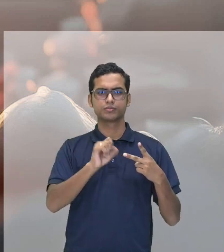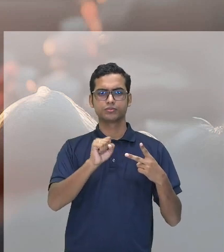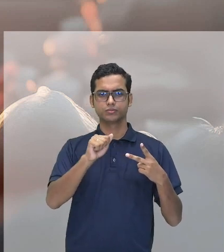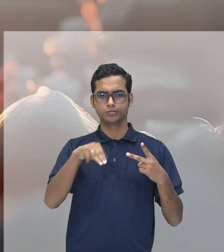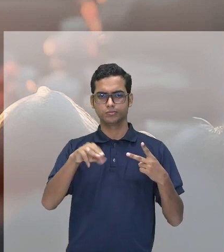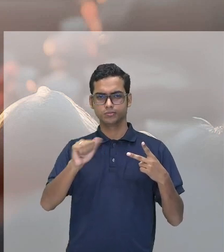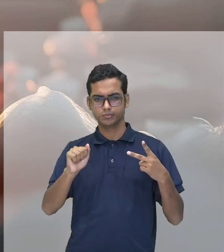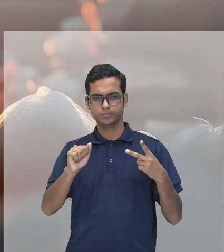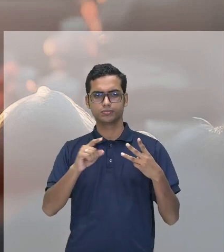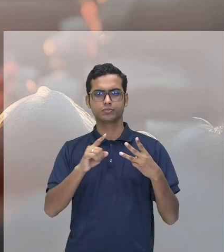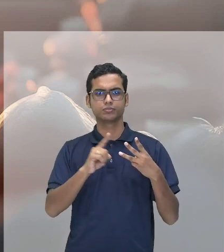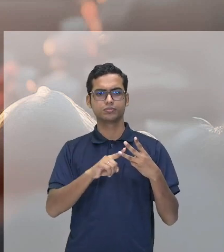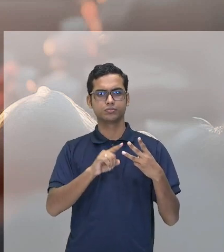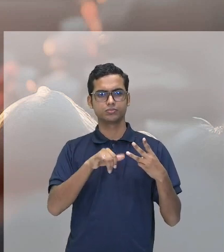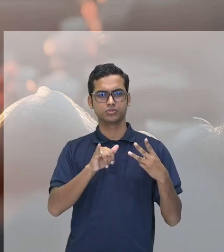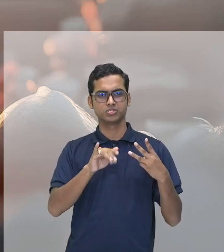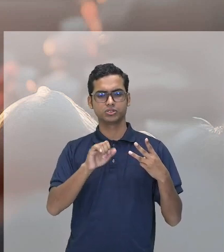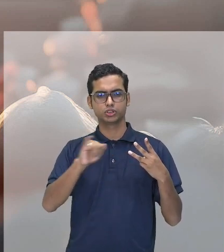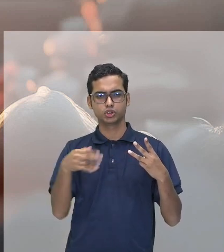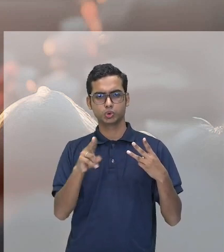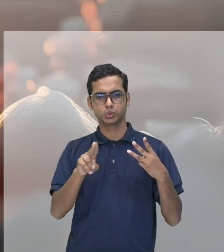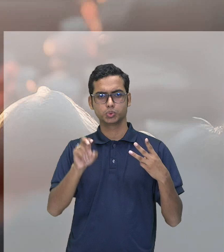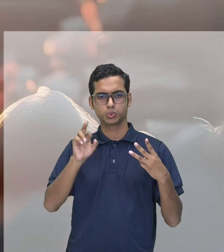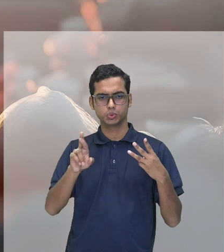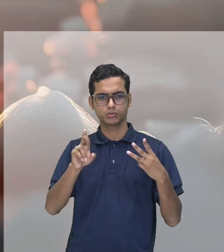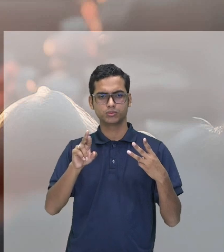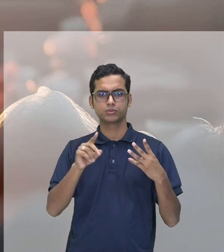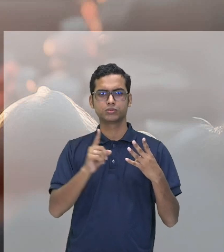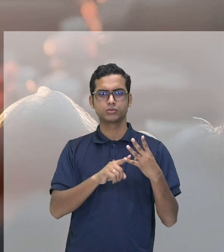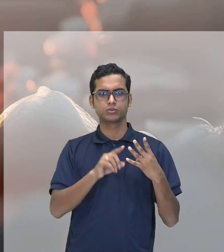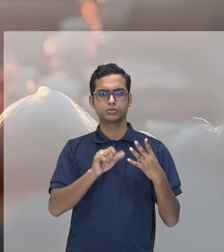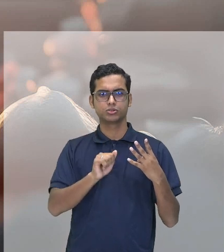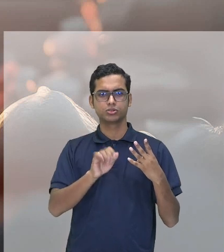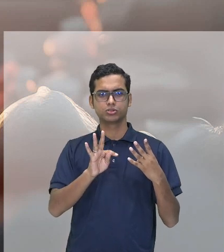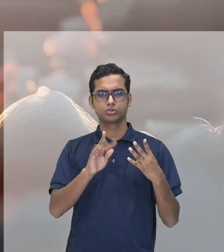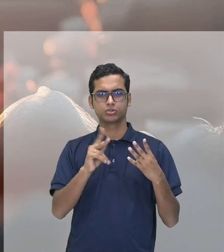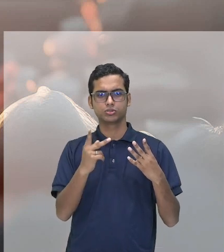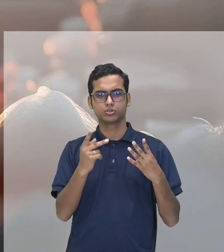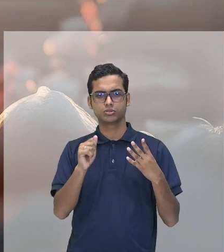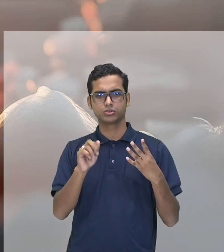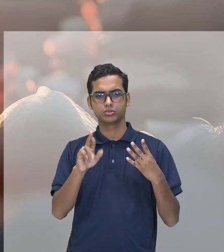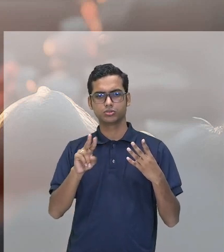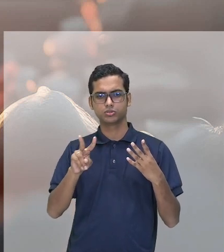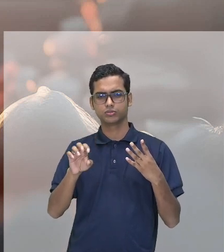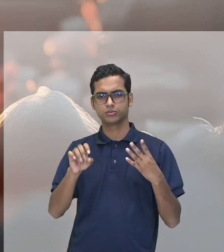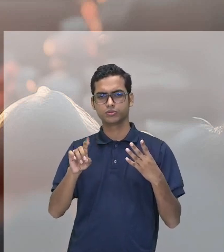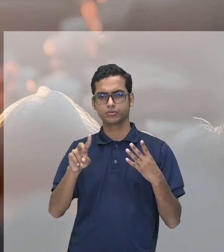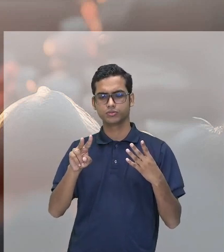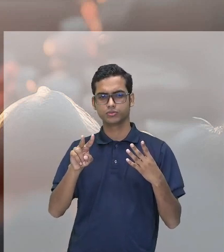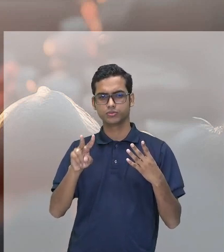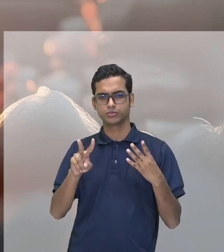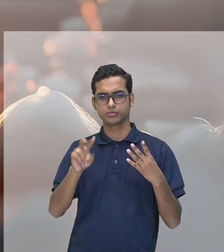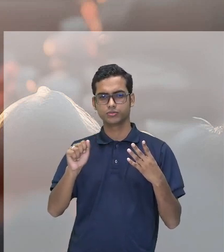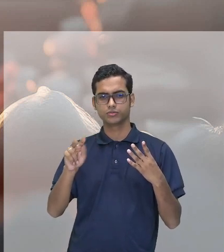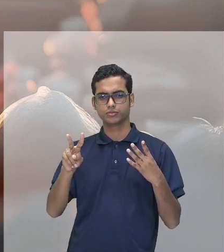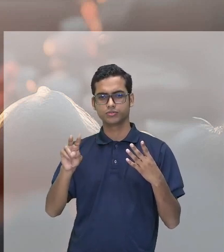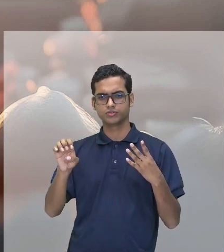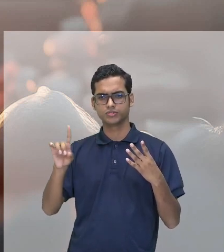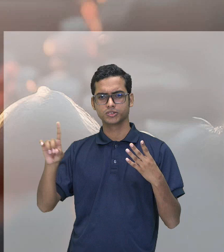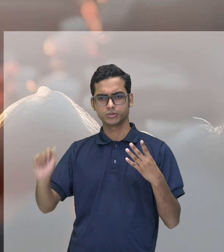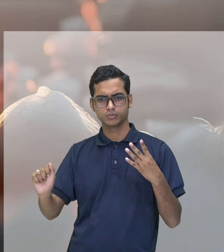a Yajur Veda e a Atava Veda. Né? Então, seria, na verdade, esses grandes textos que